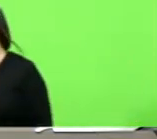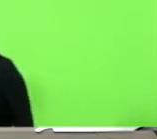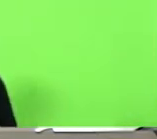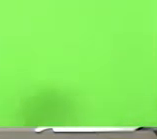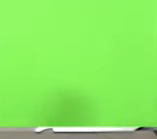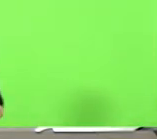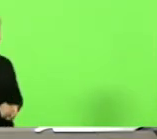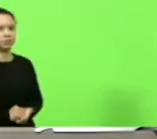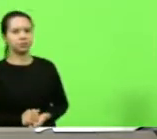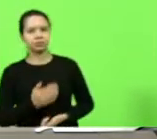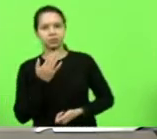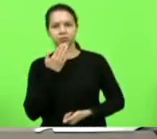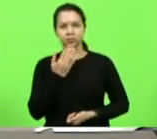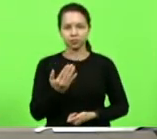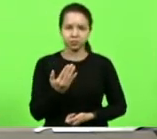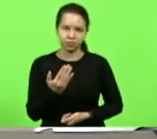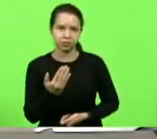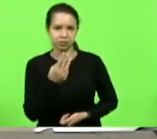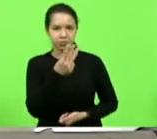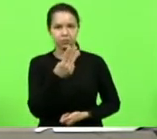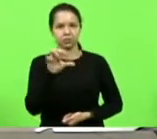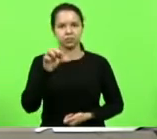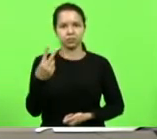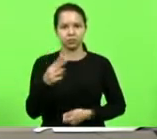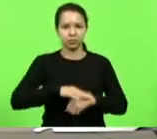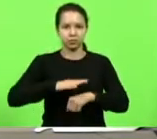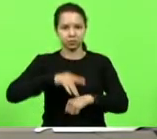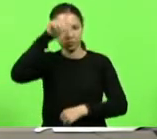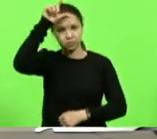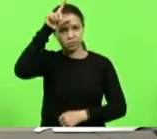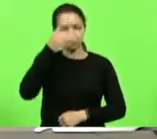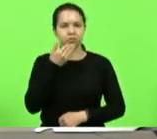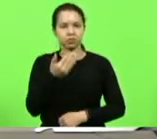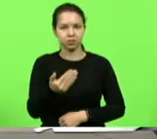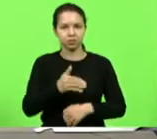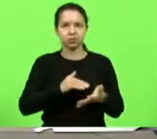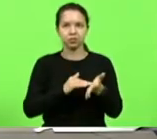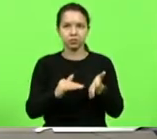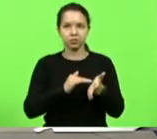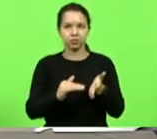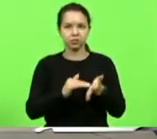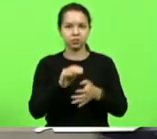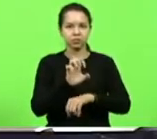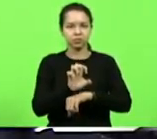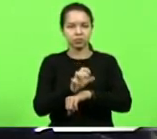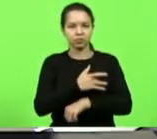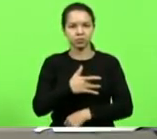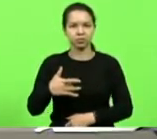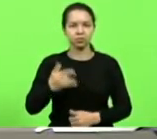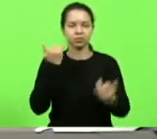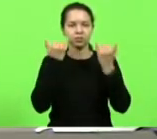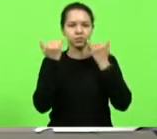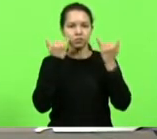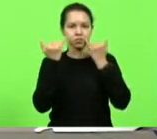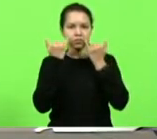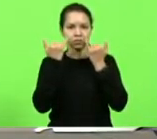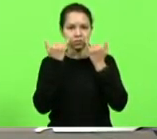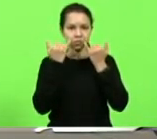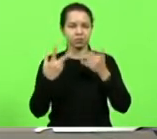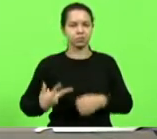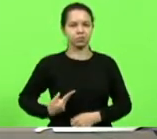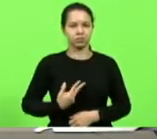informação 392, autor deputado Sargento Lima, solicitando ao secretário de Estado da Saúde informações acerca da realização de